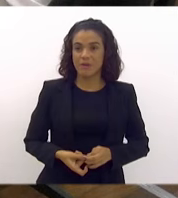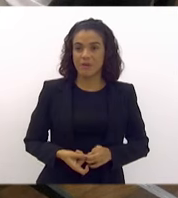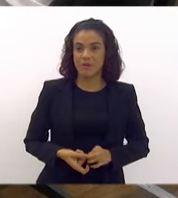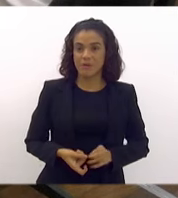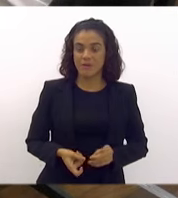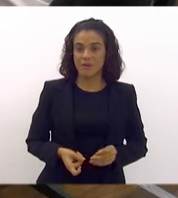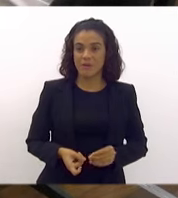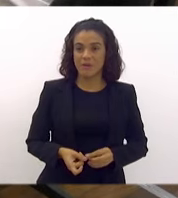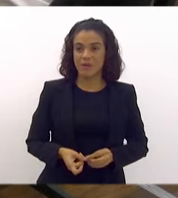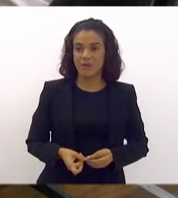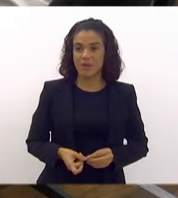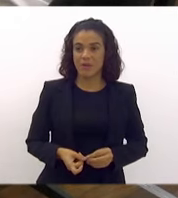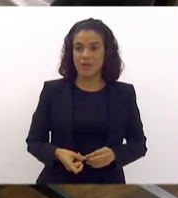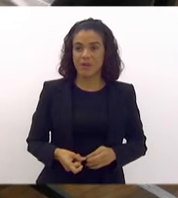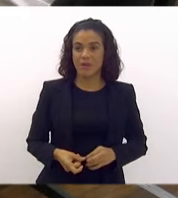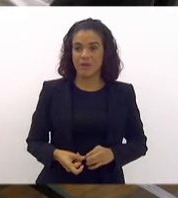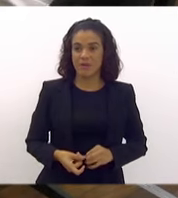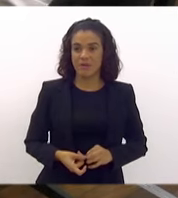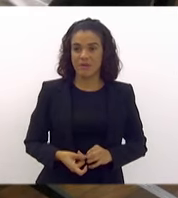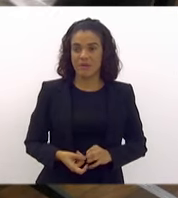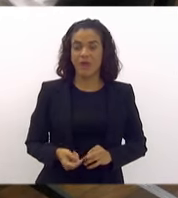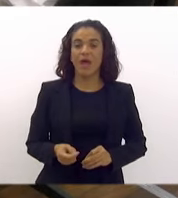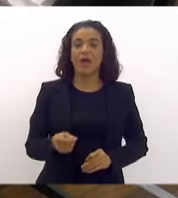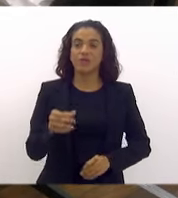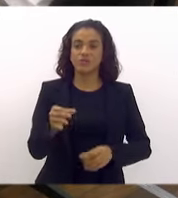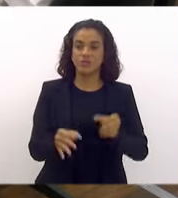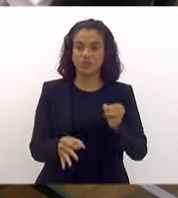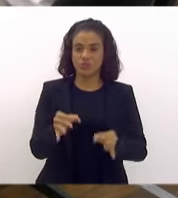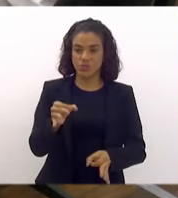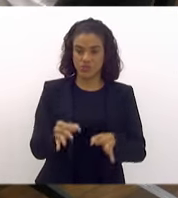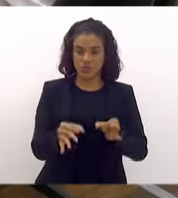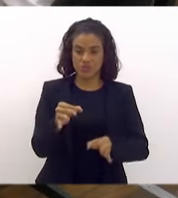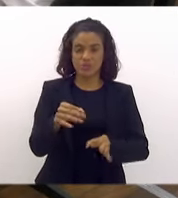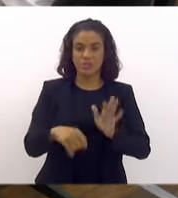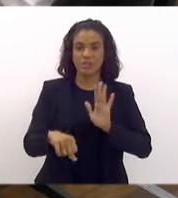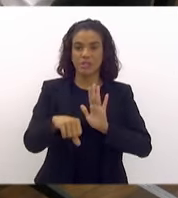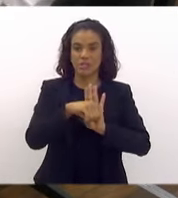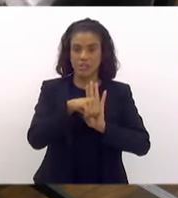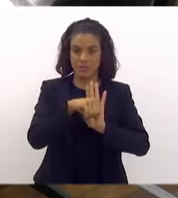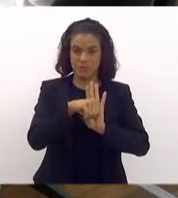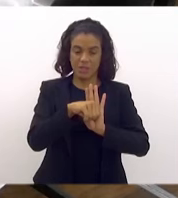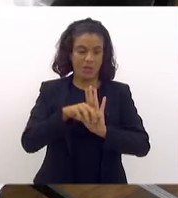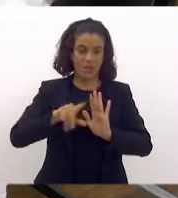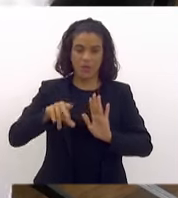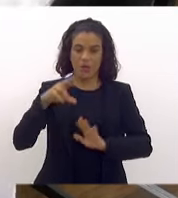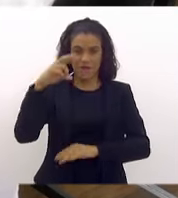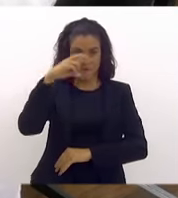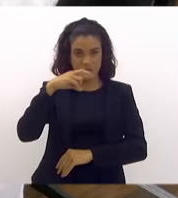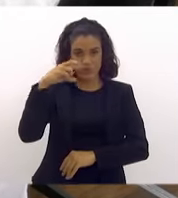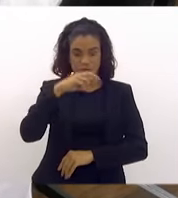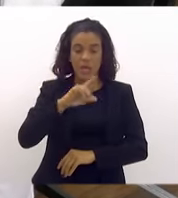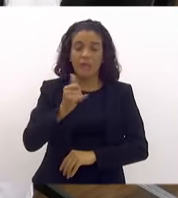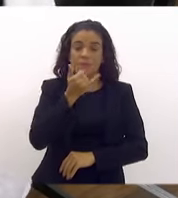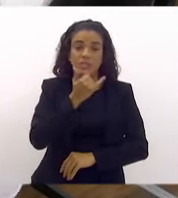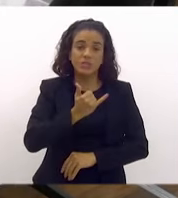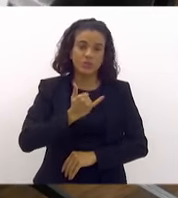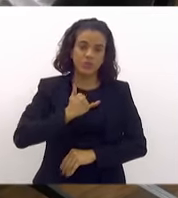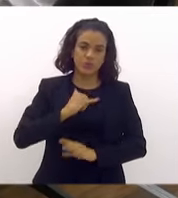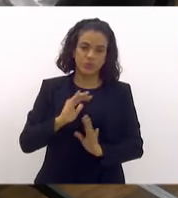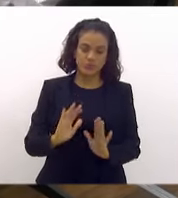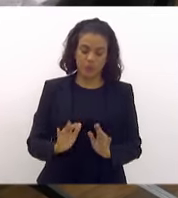criminais Justiça criminais isso a d Adriana que é da investigação penal ah perfeito me